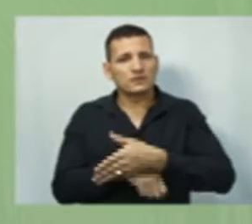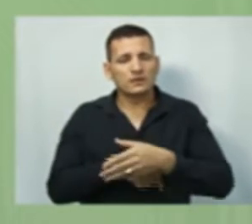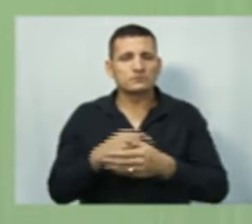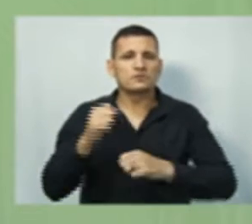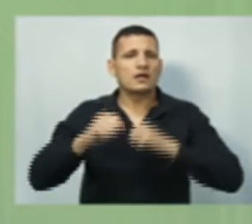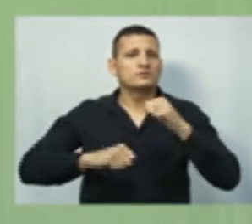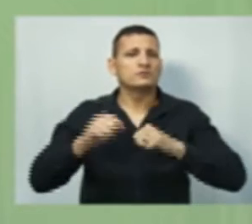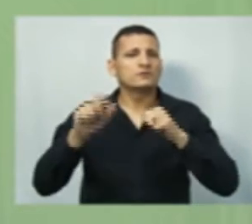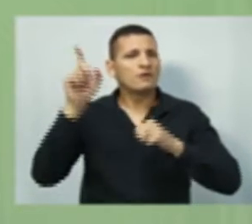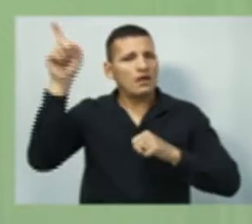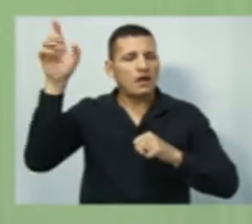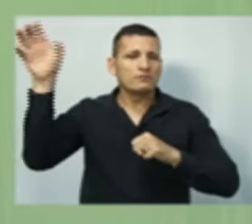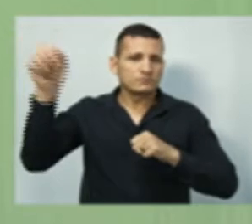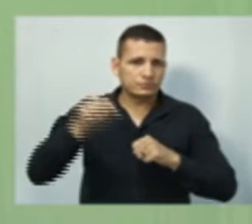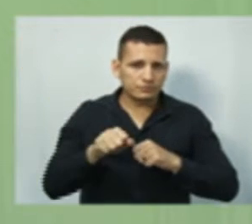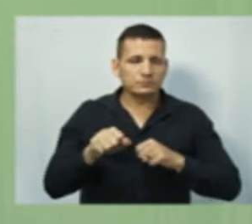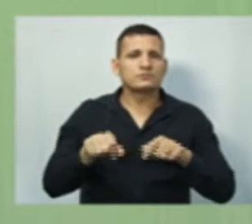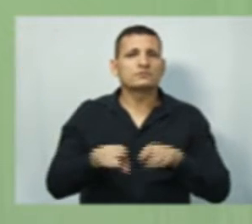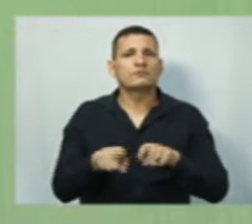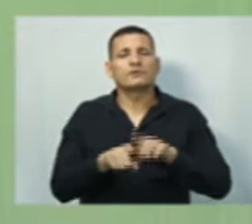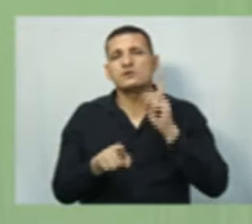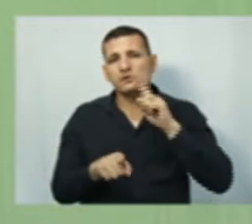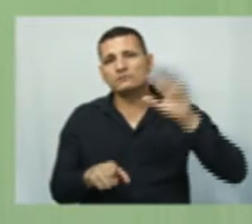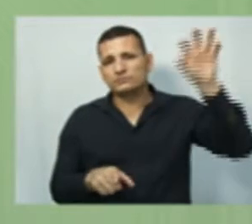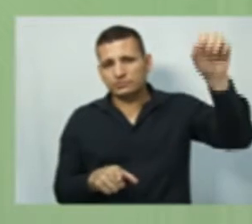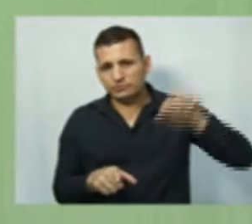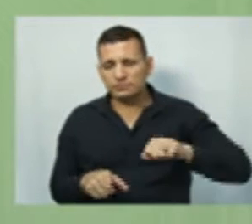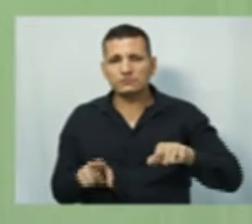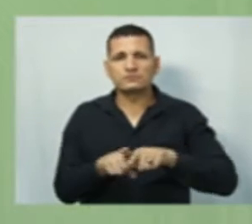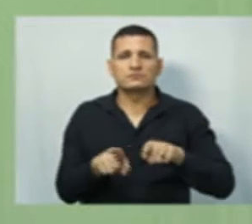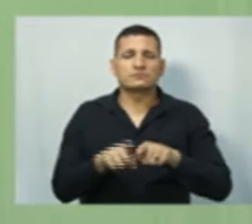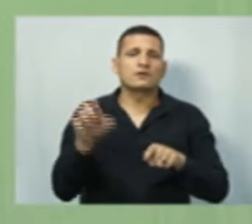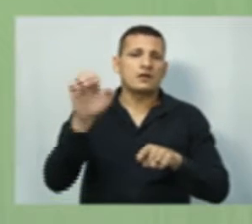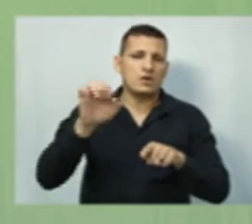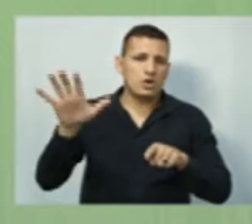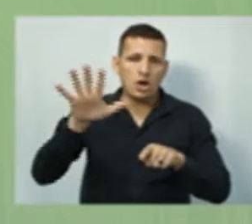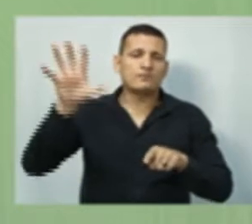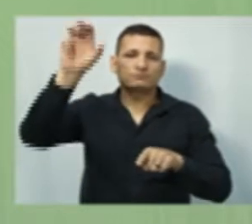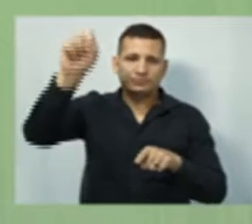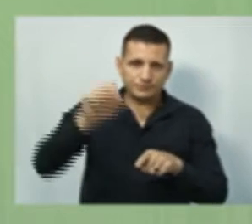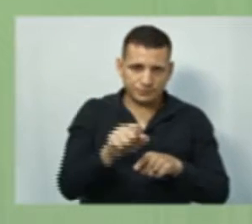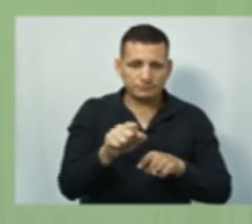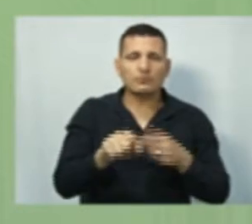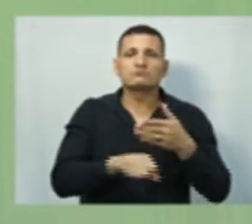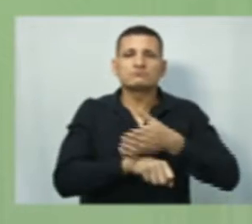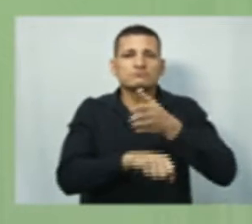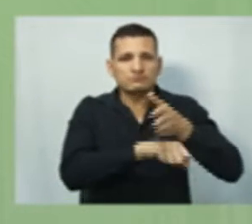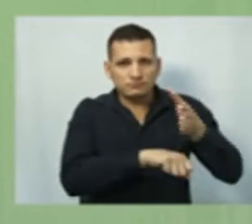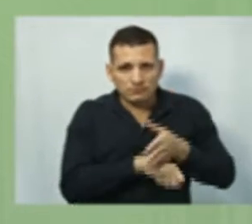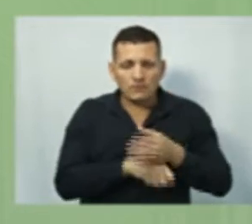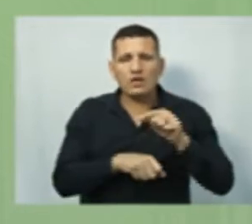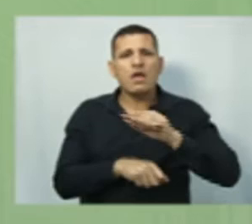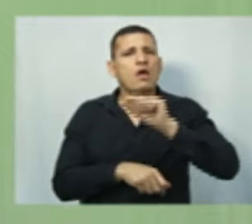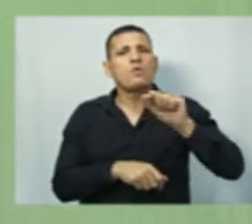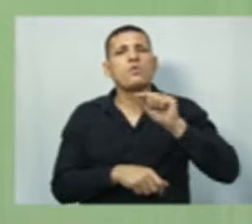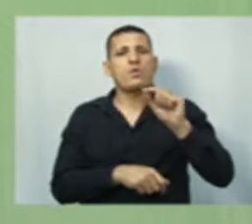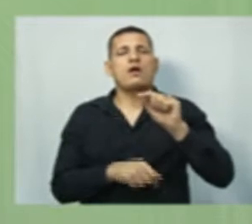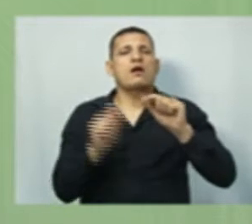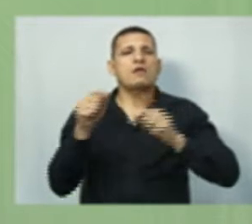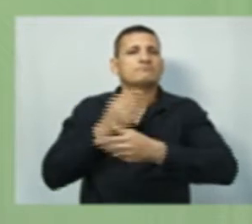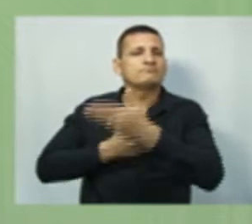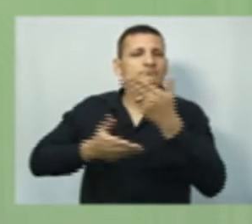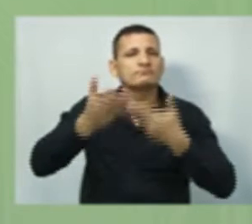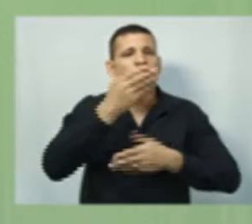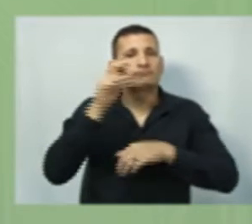na China, nos Estados Unidos ou mesmo na Europa. E isso tudo se dá devido a nossas relações comerciais com